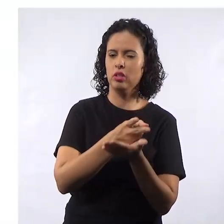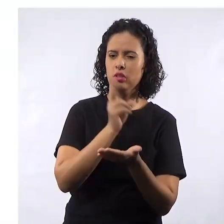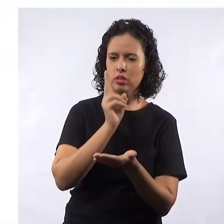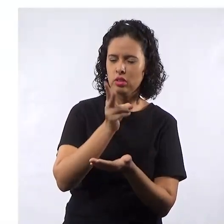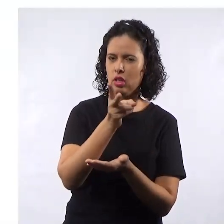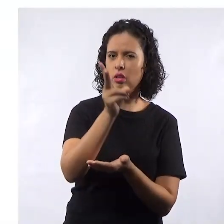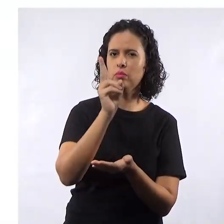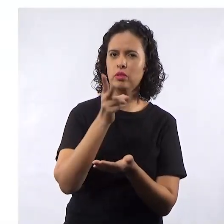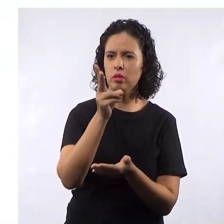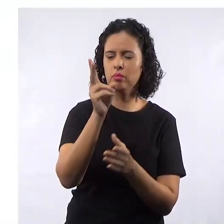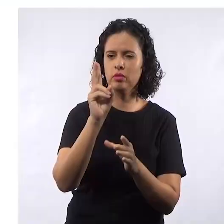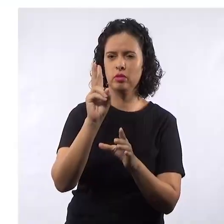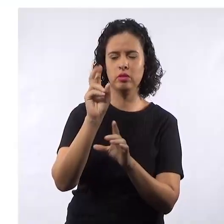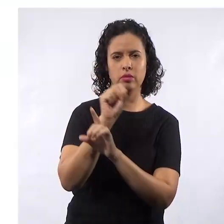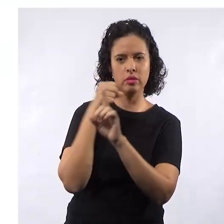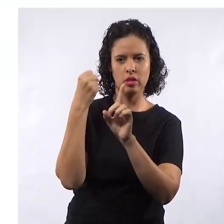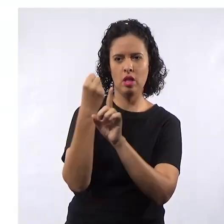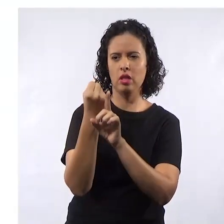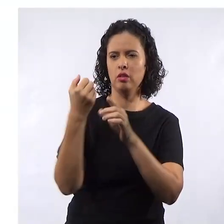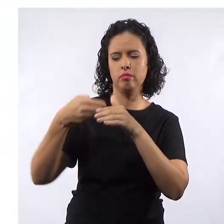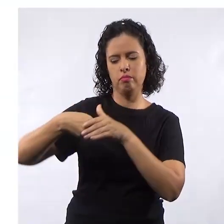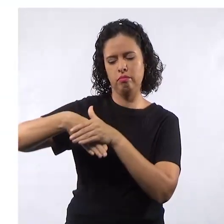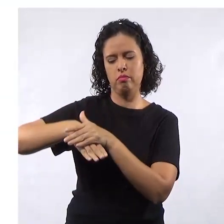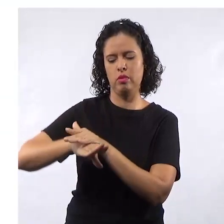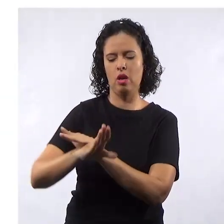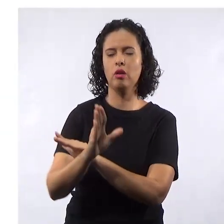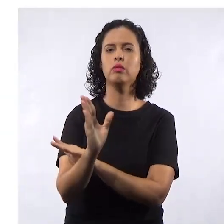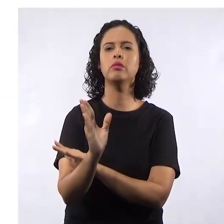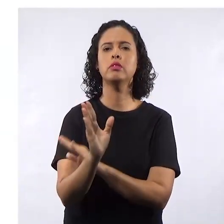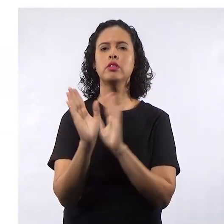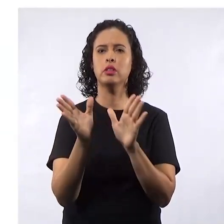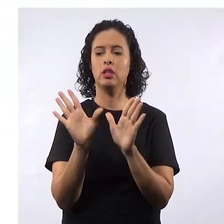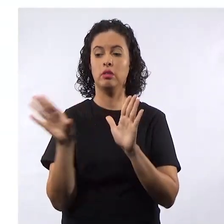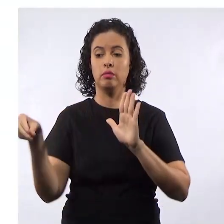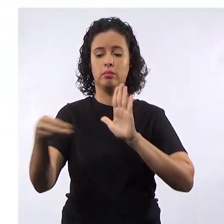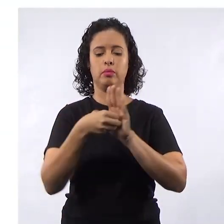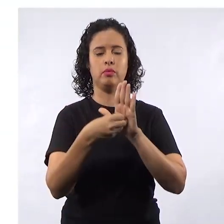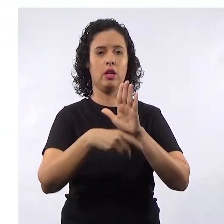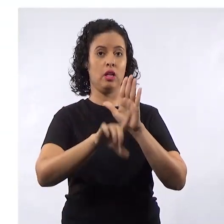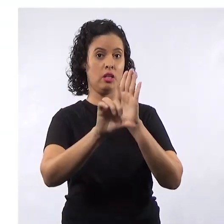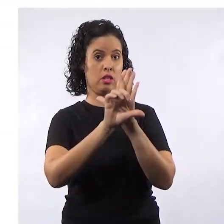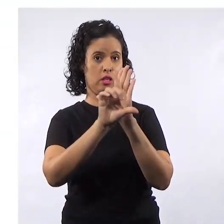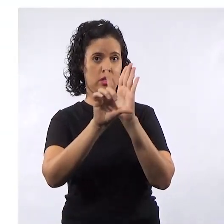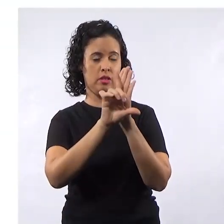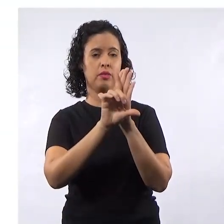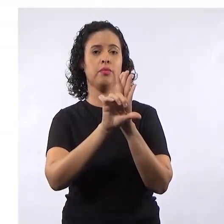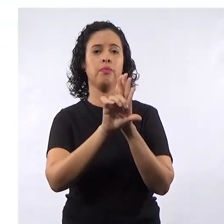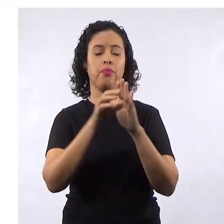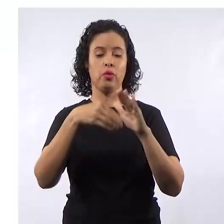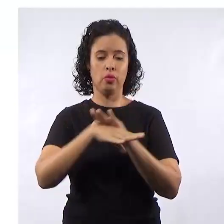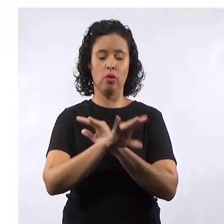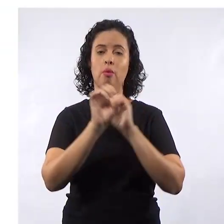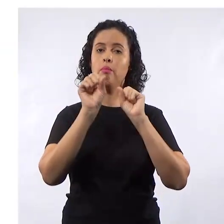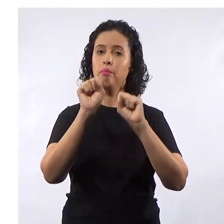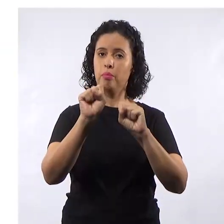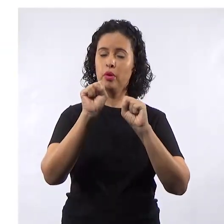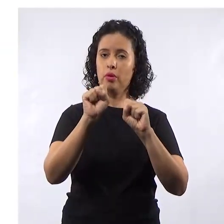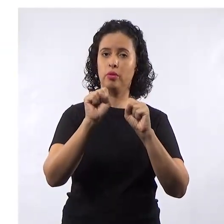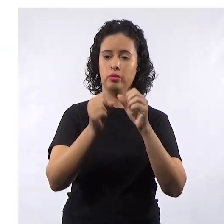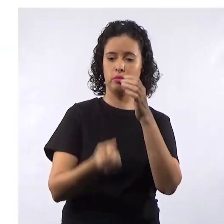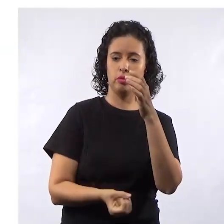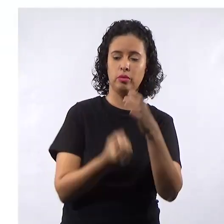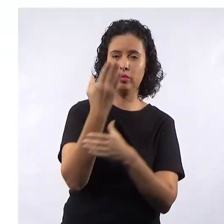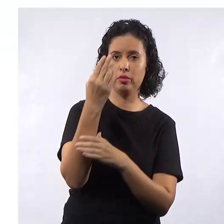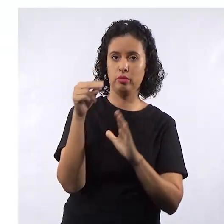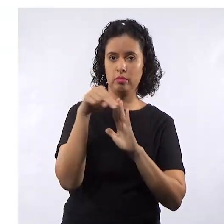rotineiramente praticadas pela sociedade, elas acabam indo para lei, porque o costume, ele pode sim fazer vir surgir